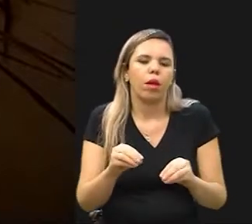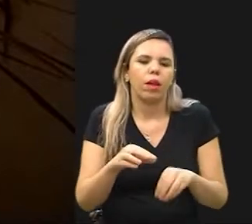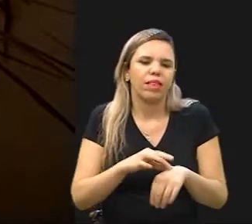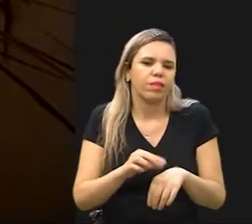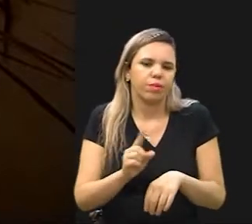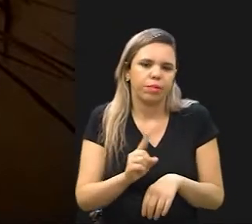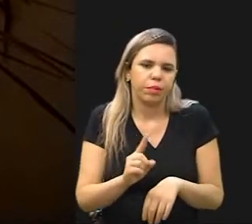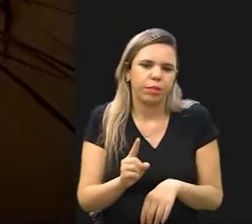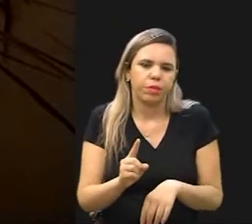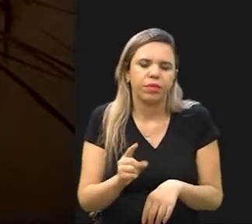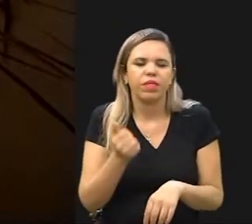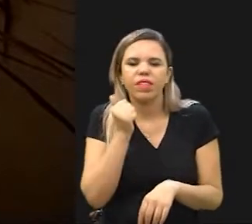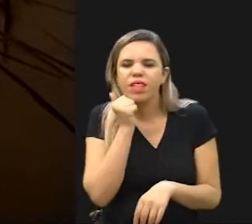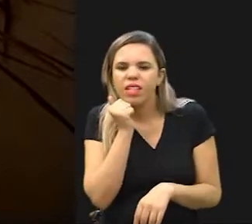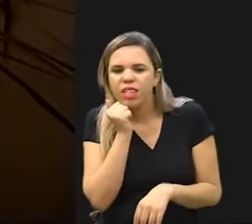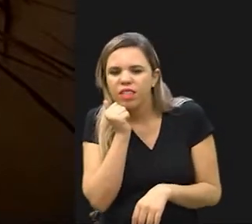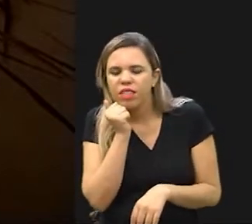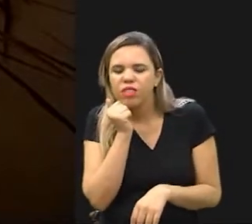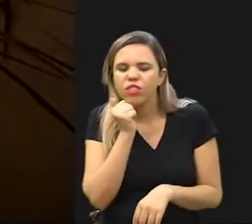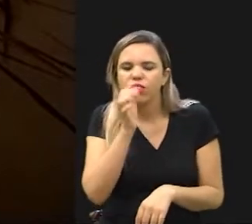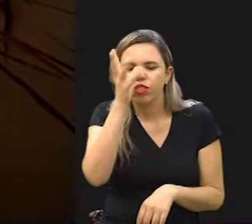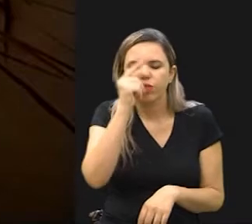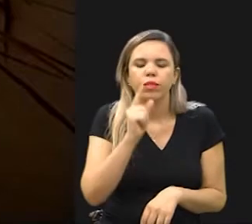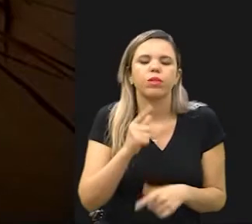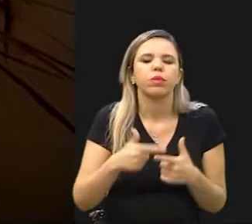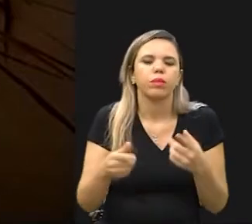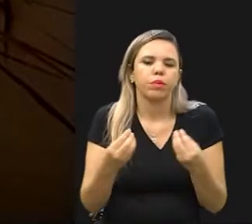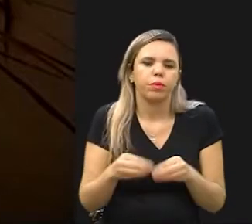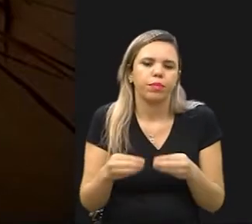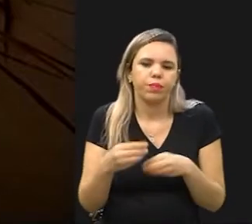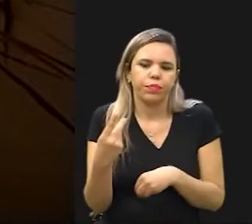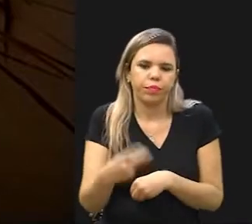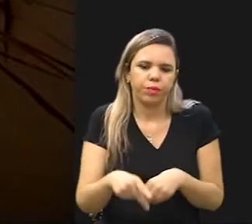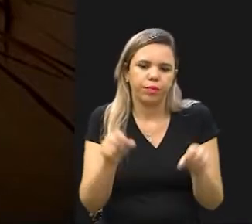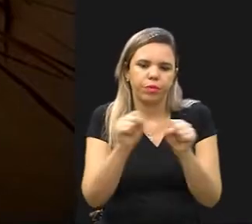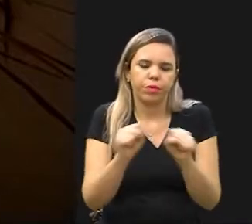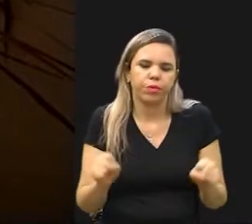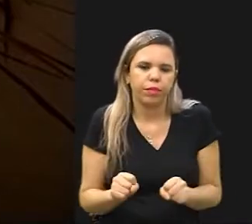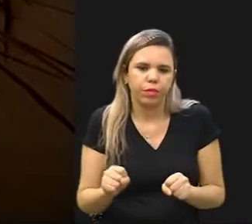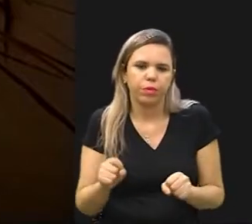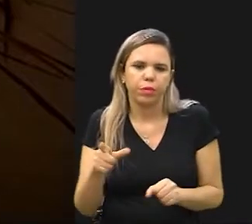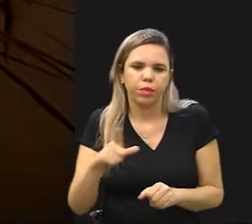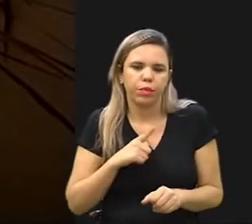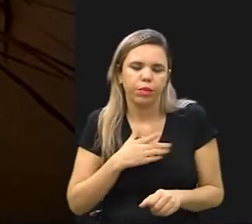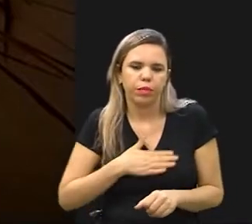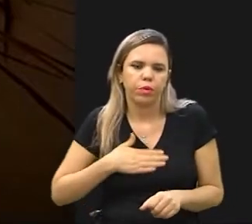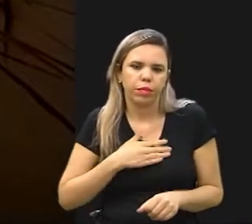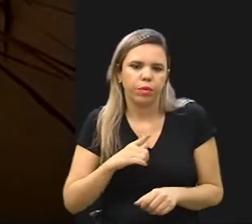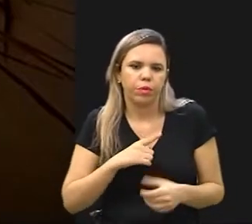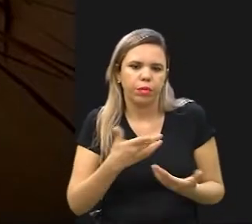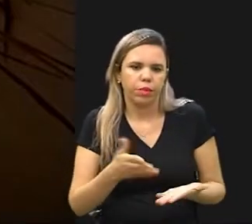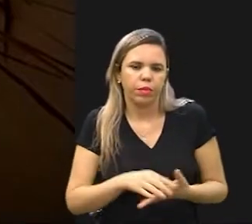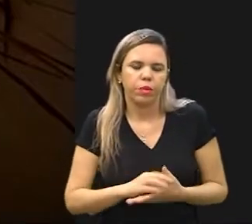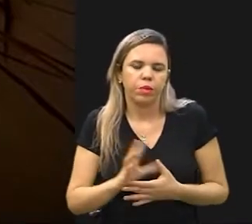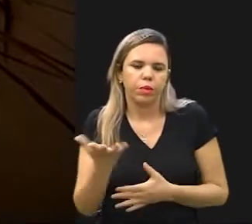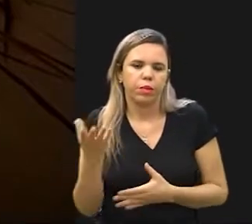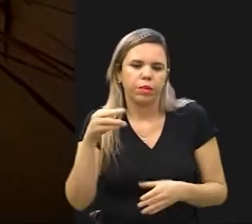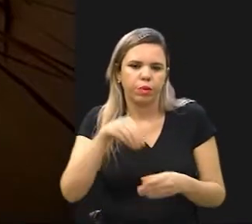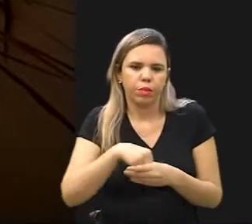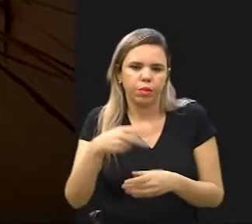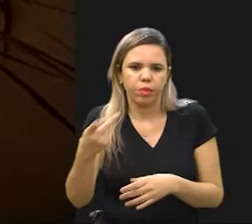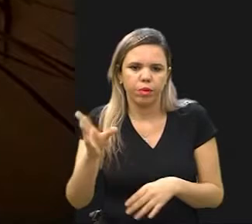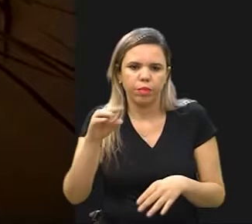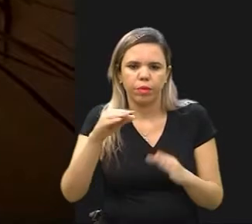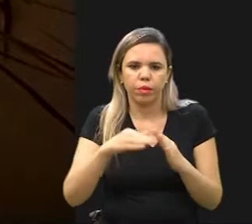um pedaço de carne, um osso de frango. Tudo isso vai prejudicar o sistema que você gostaria que estivesse